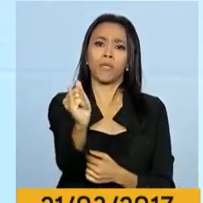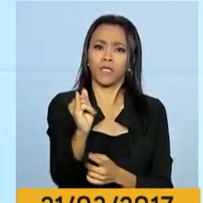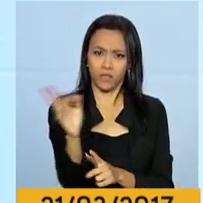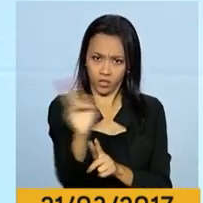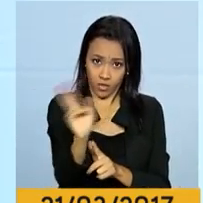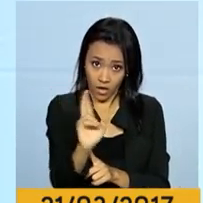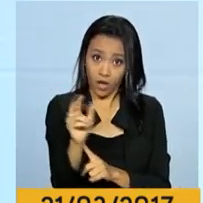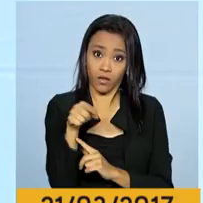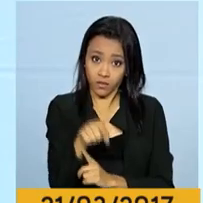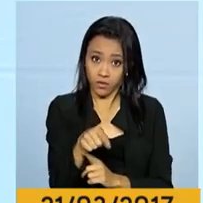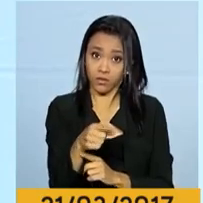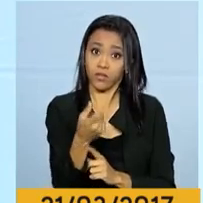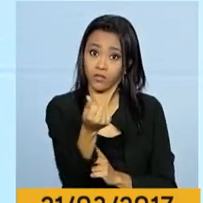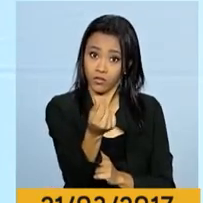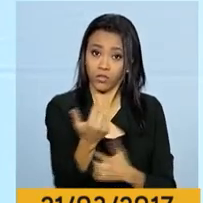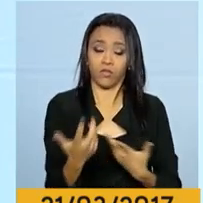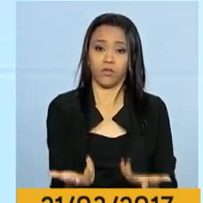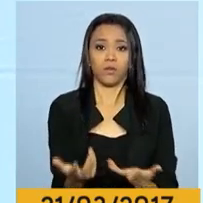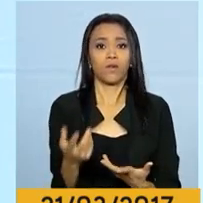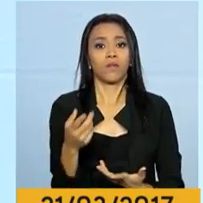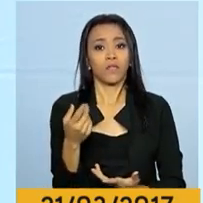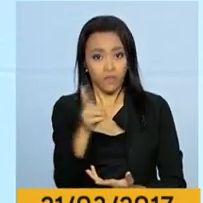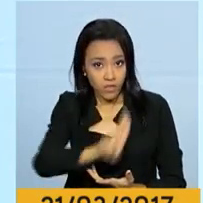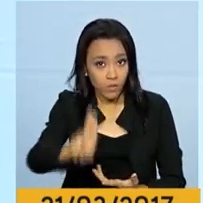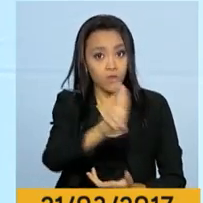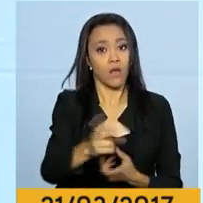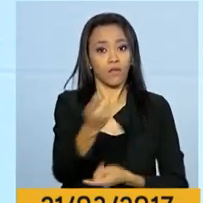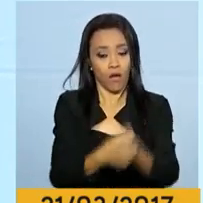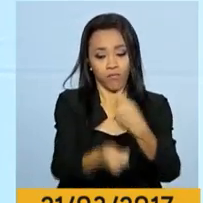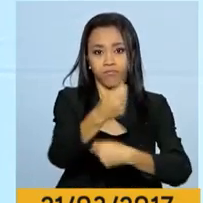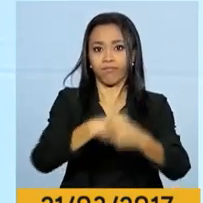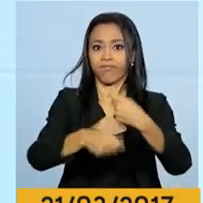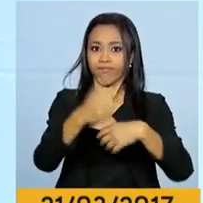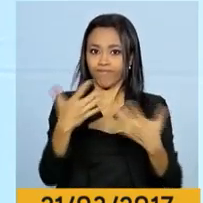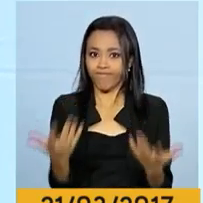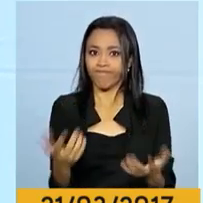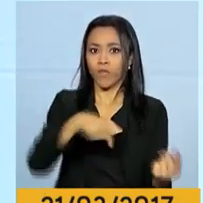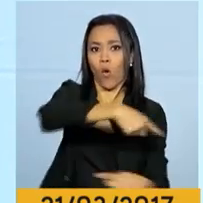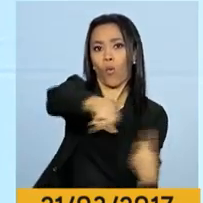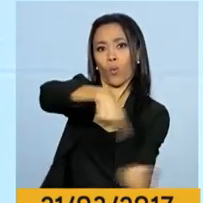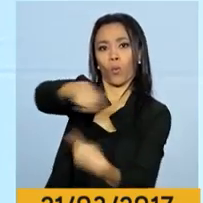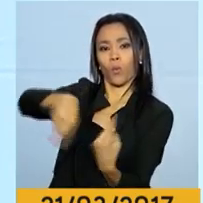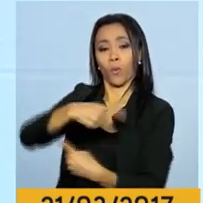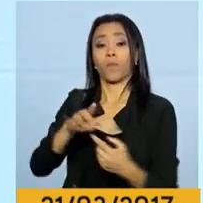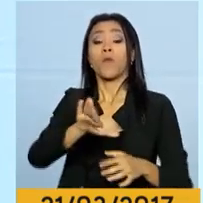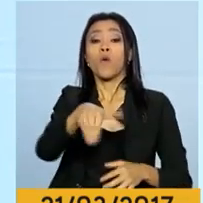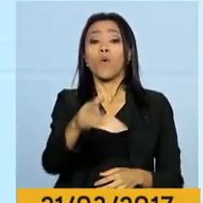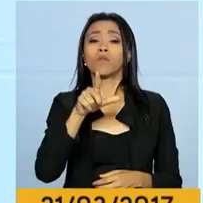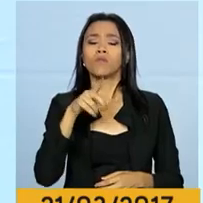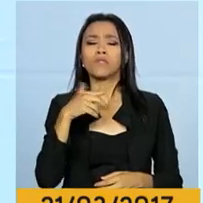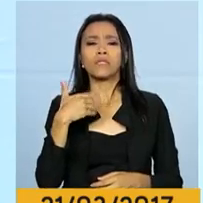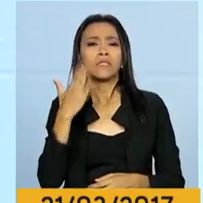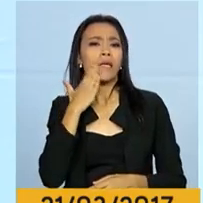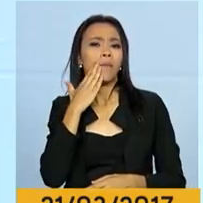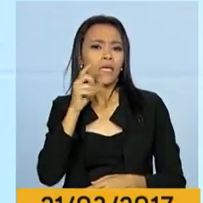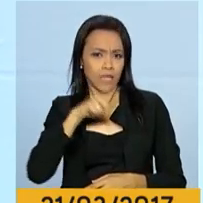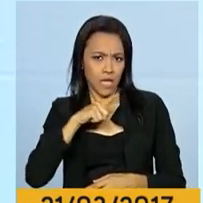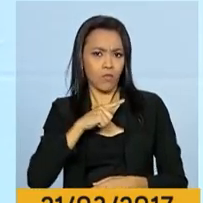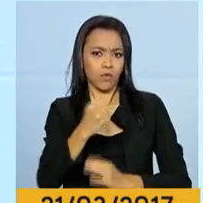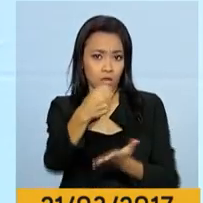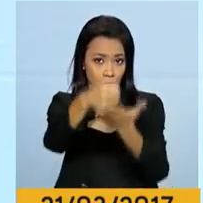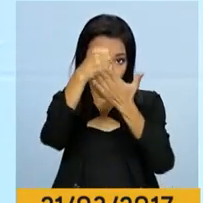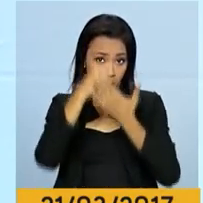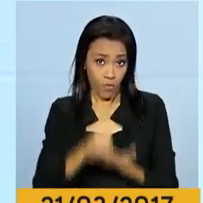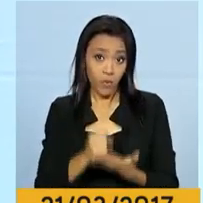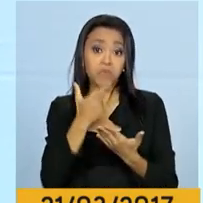dados extremamente positivos. Quando nós verificamos que temos um apoio extraordinário do Congresso Nacional, os